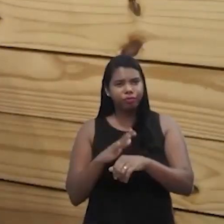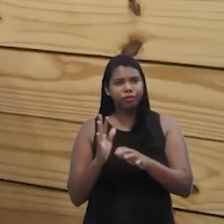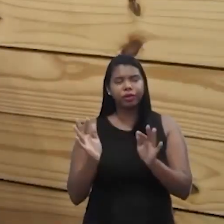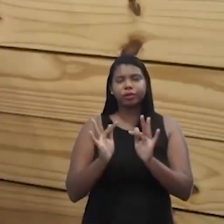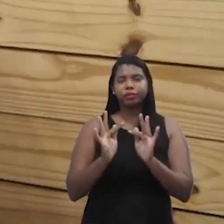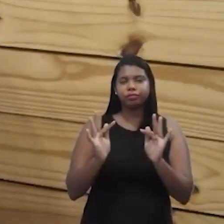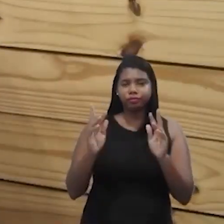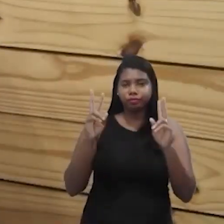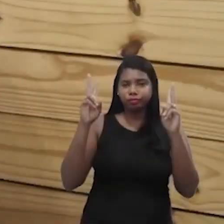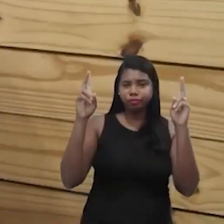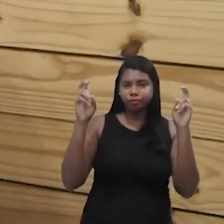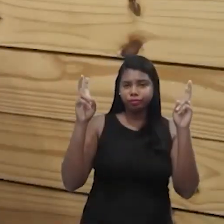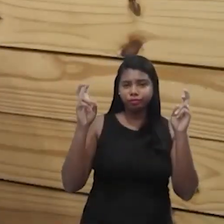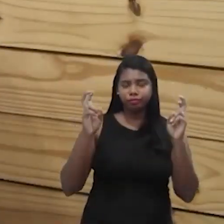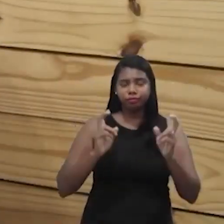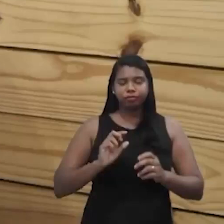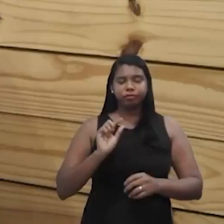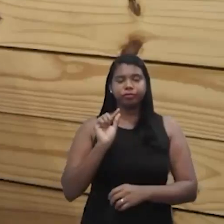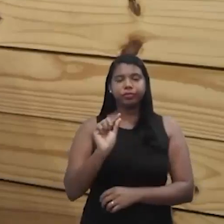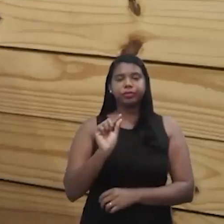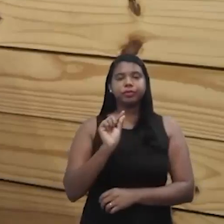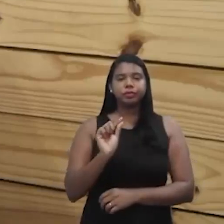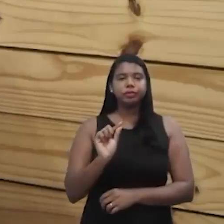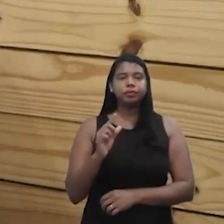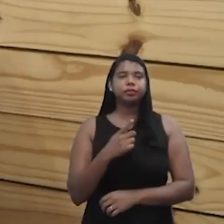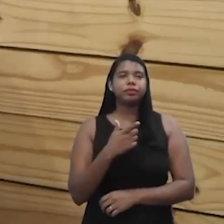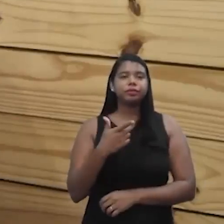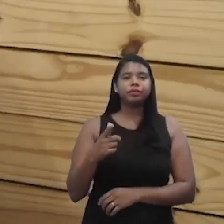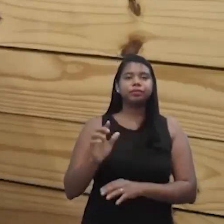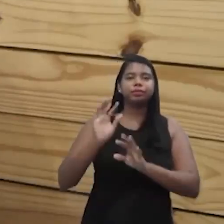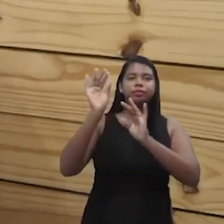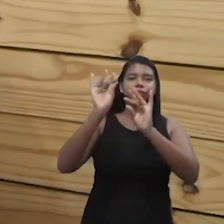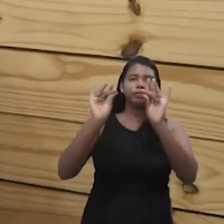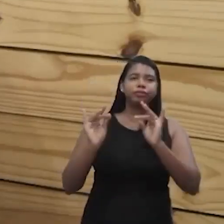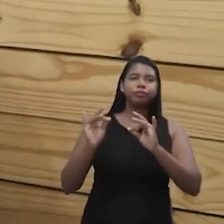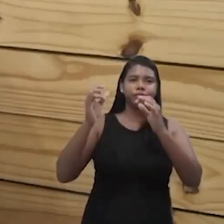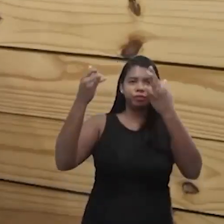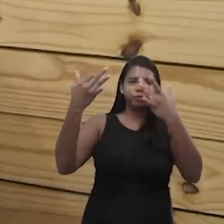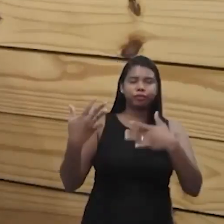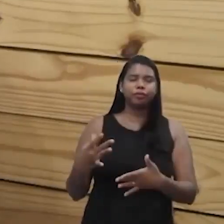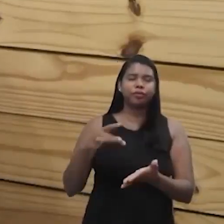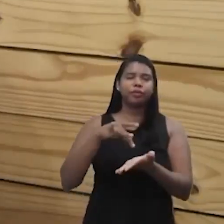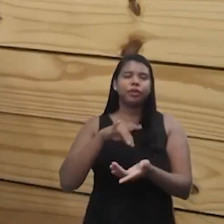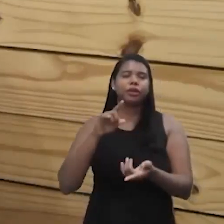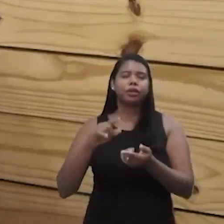ter uma temática em que a gente não vai especificamente eu posso